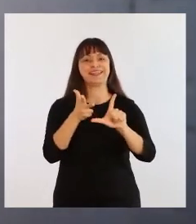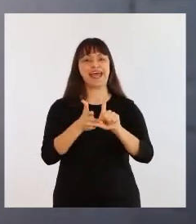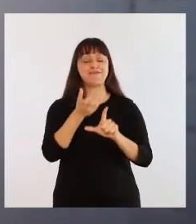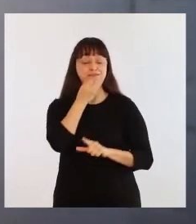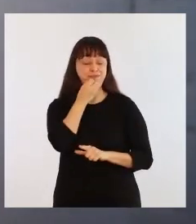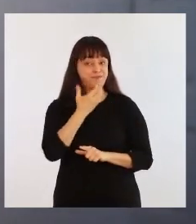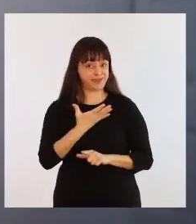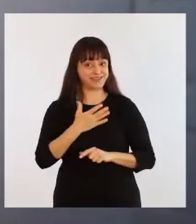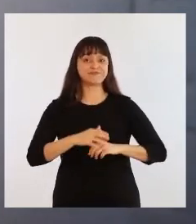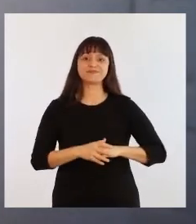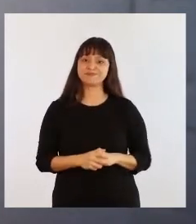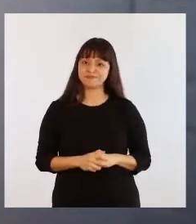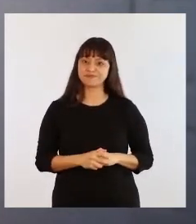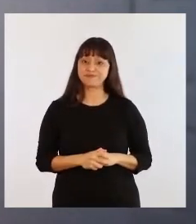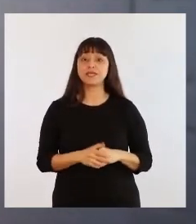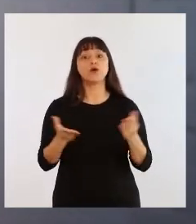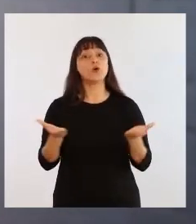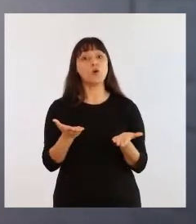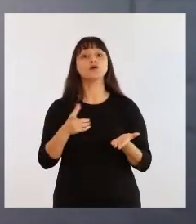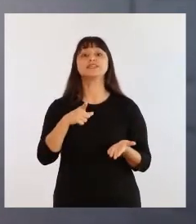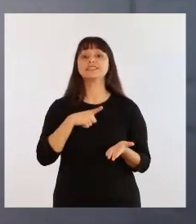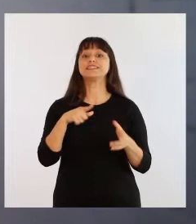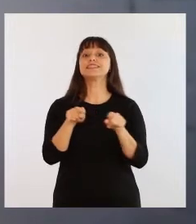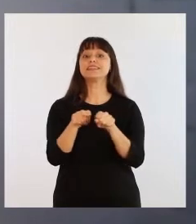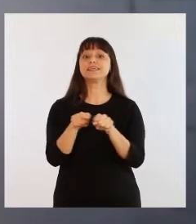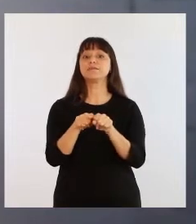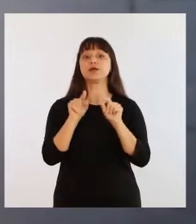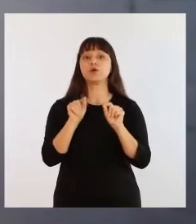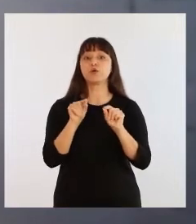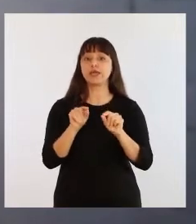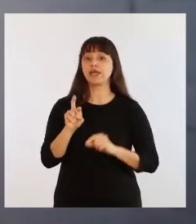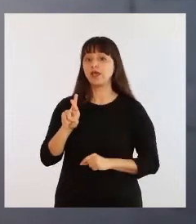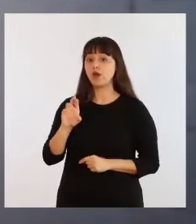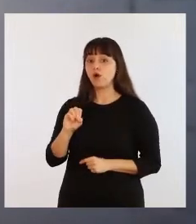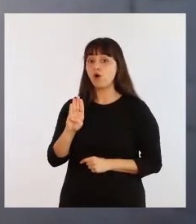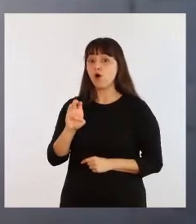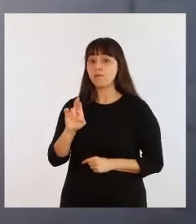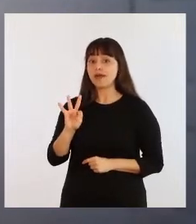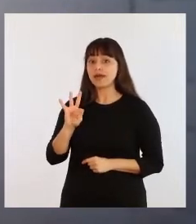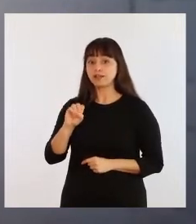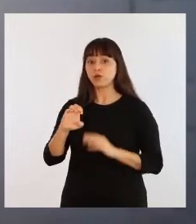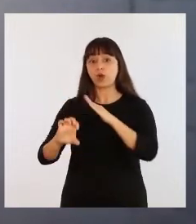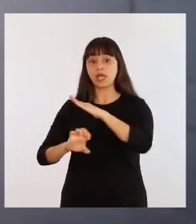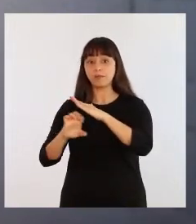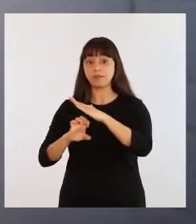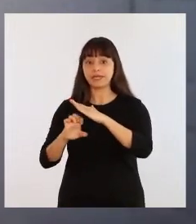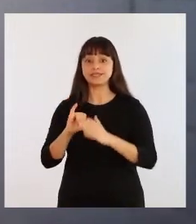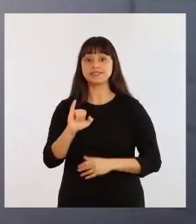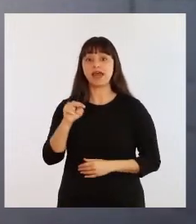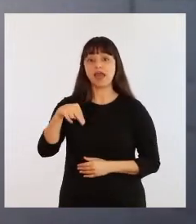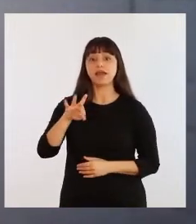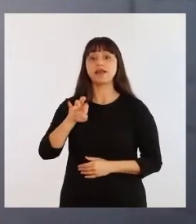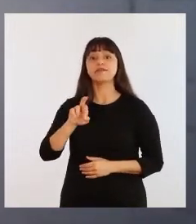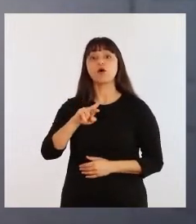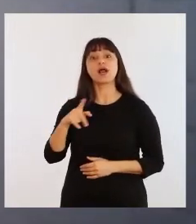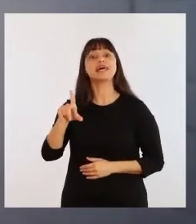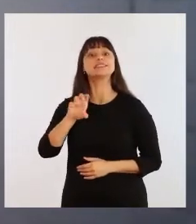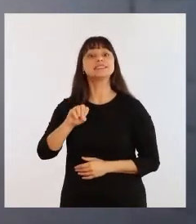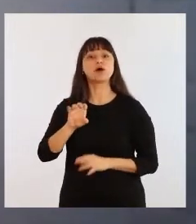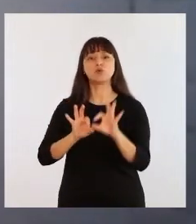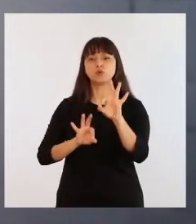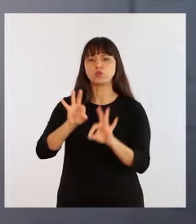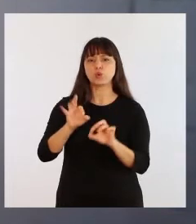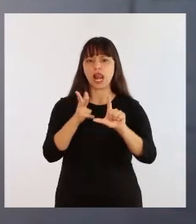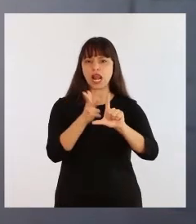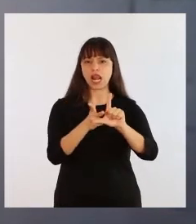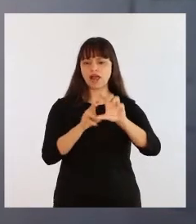bem. Hoje nós temos também aqui nos acompanhando o Roberto, da Interrogação Digital, que está cuidando da